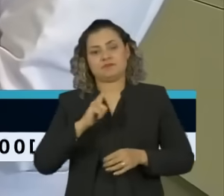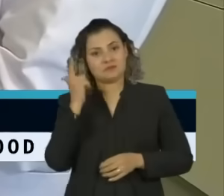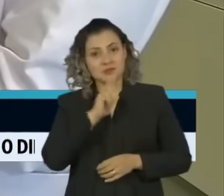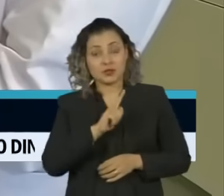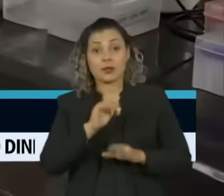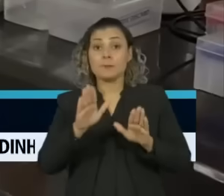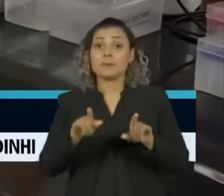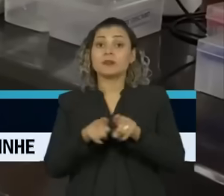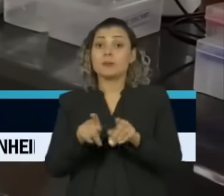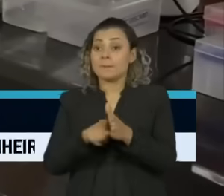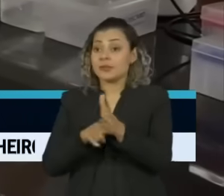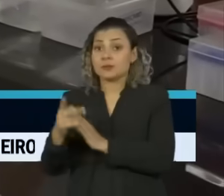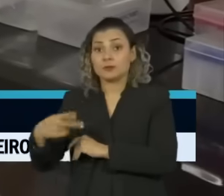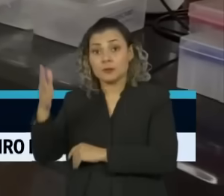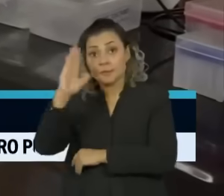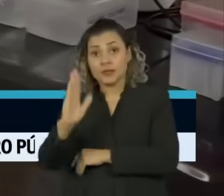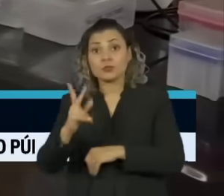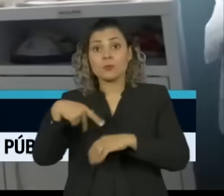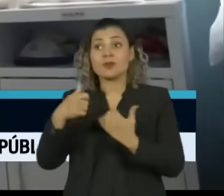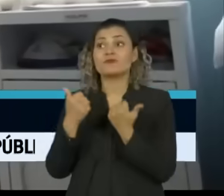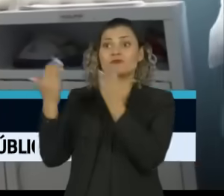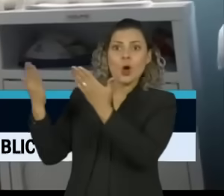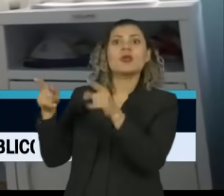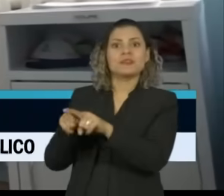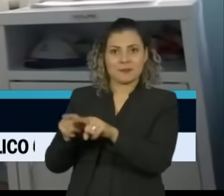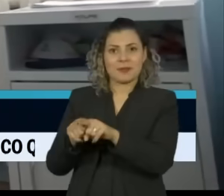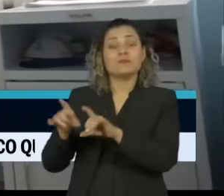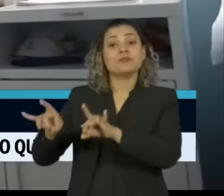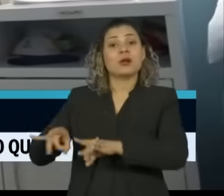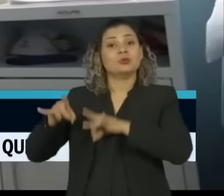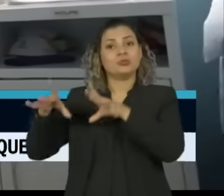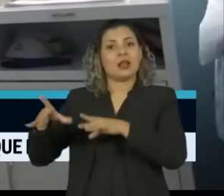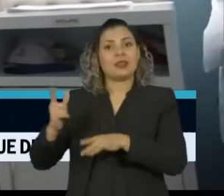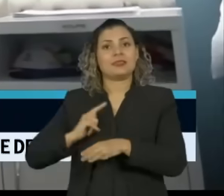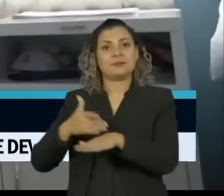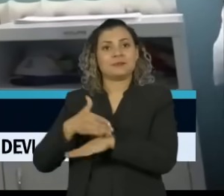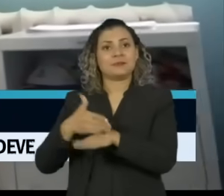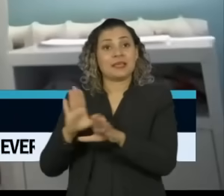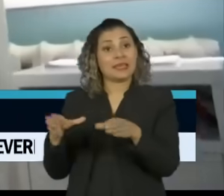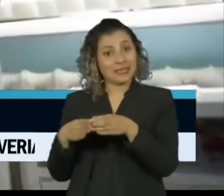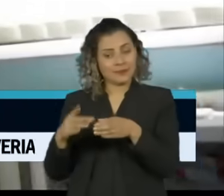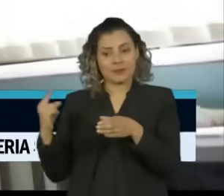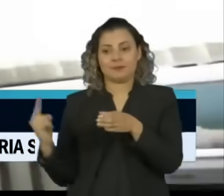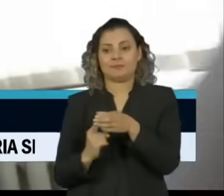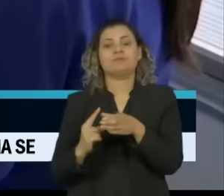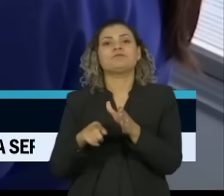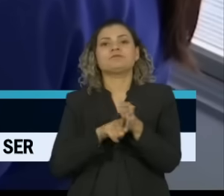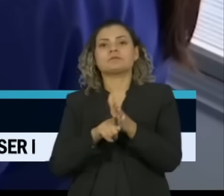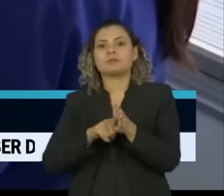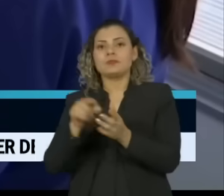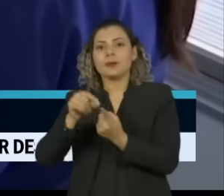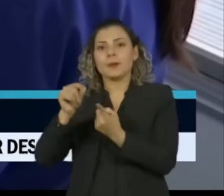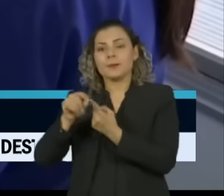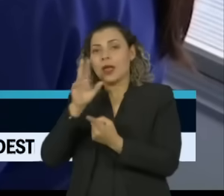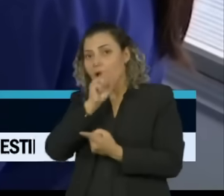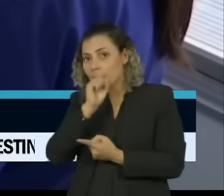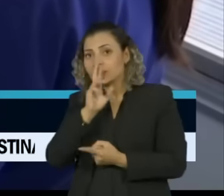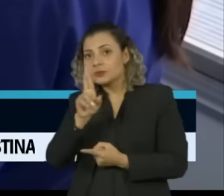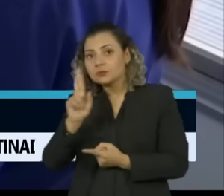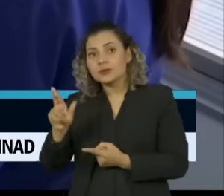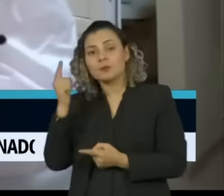Pesquisadores brasileiros também fazem sucesso mundo afora. Na Austrália, participaram da equipe que desenvolveu um teste rápido para